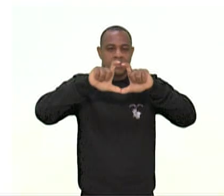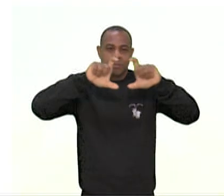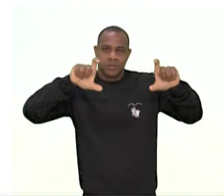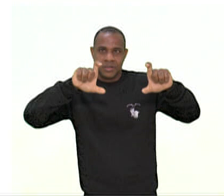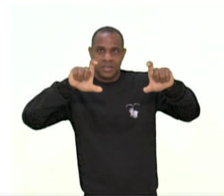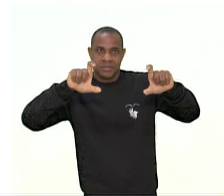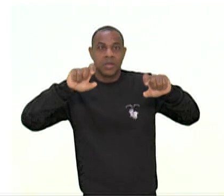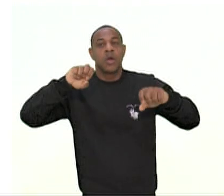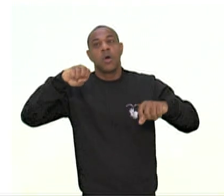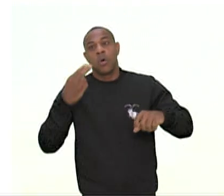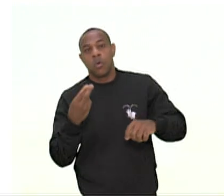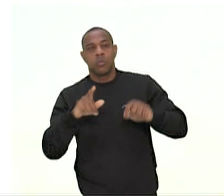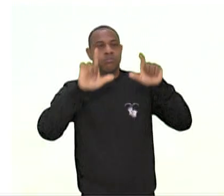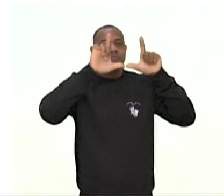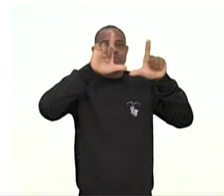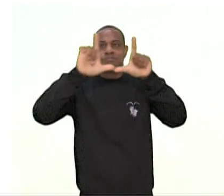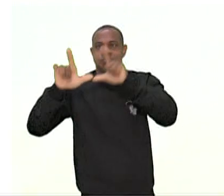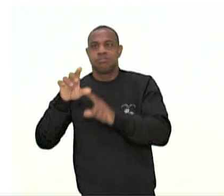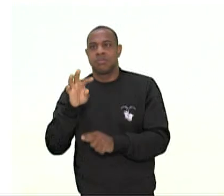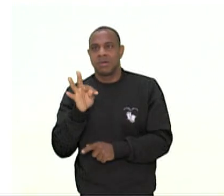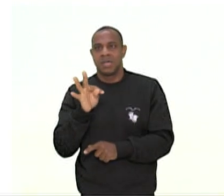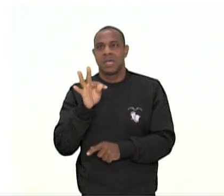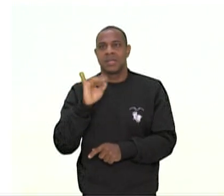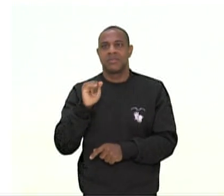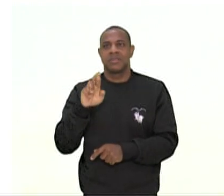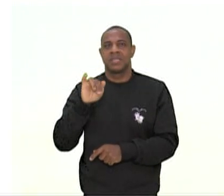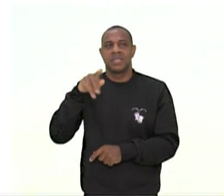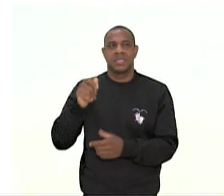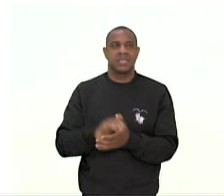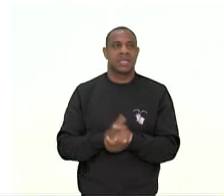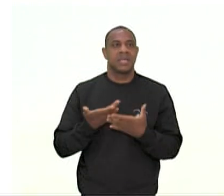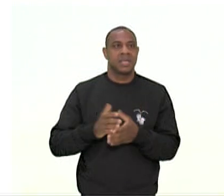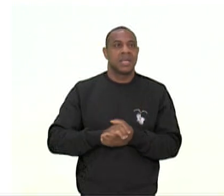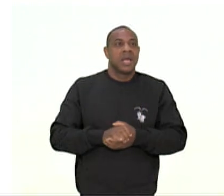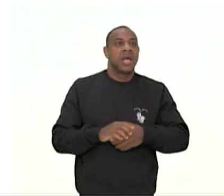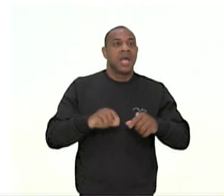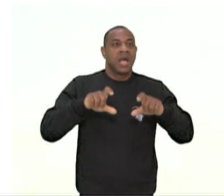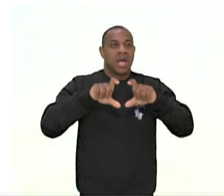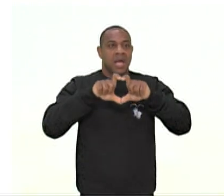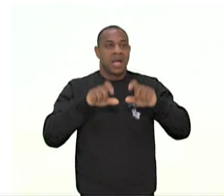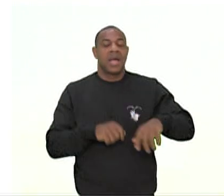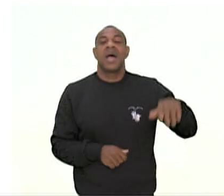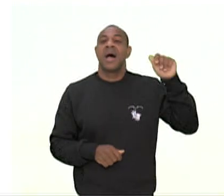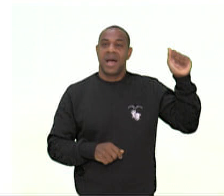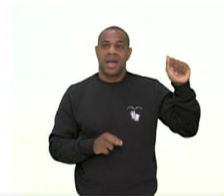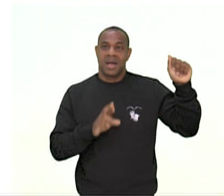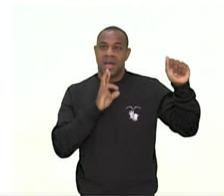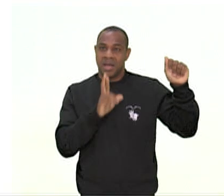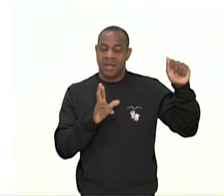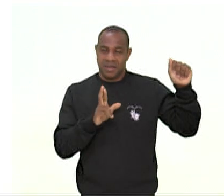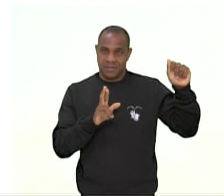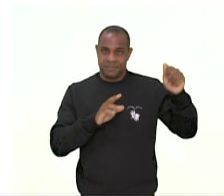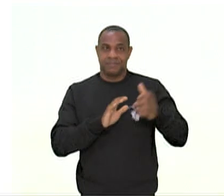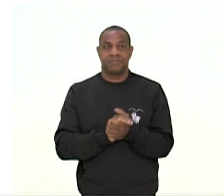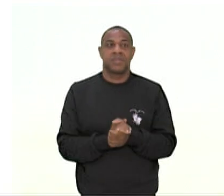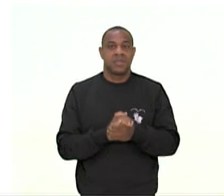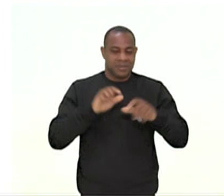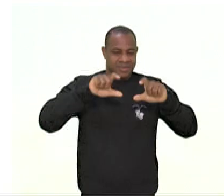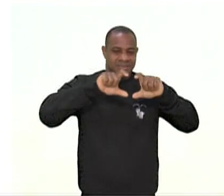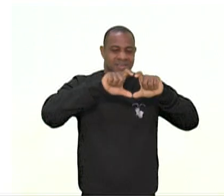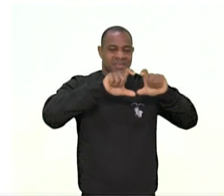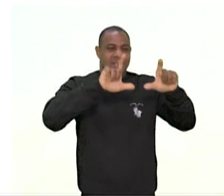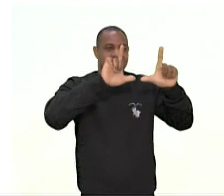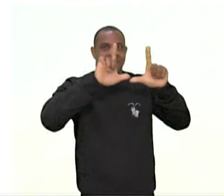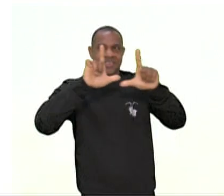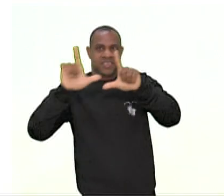uma sátira de acontecimentos atuais e a tirinha faz uma crítica a valores sociais. Lembrando